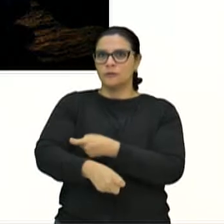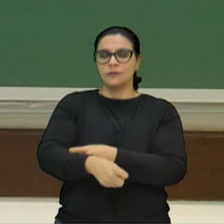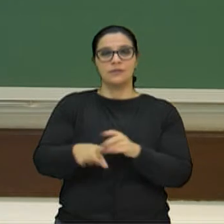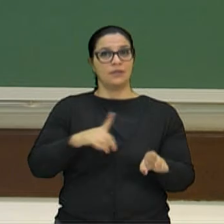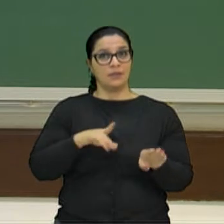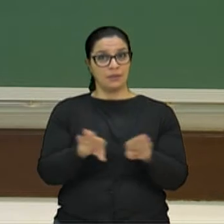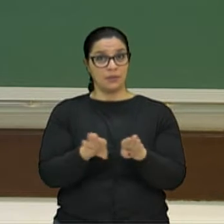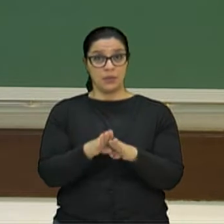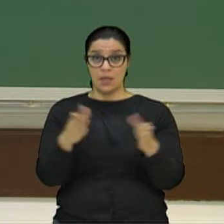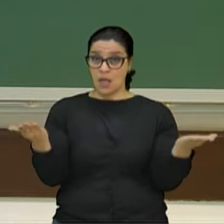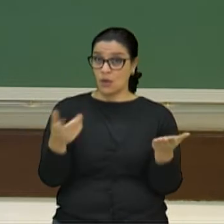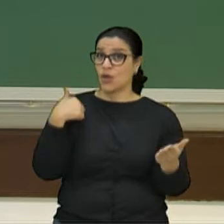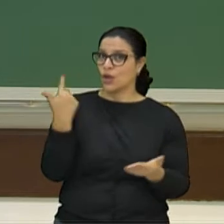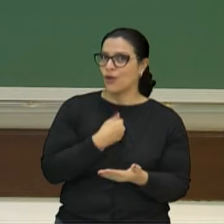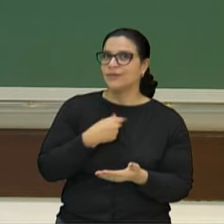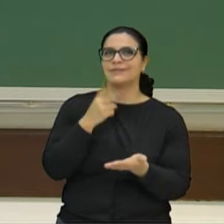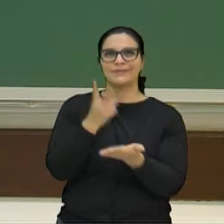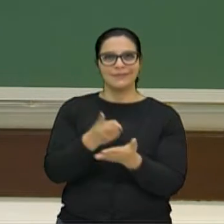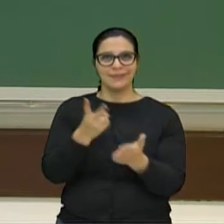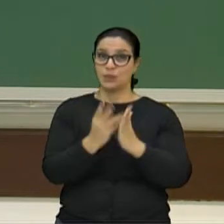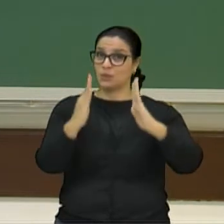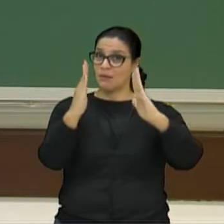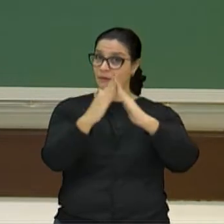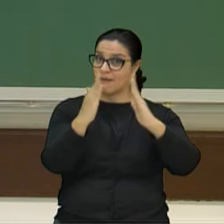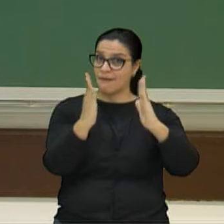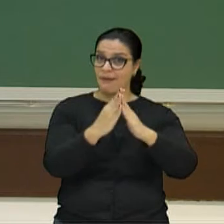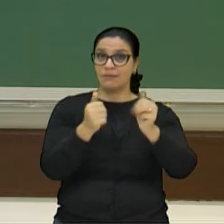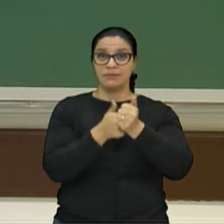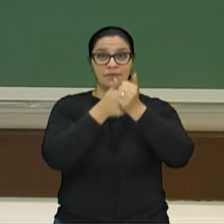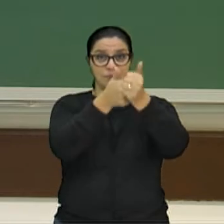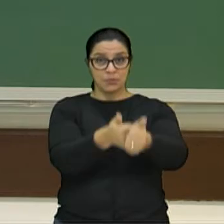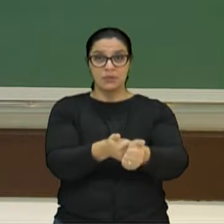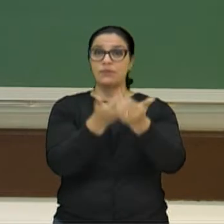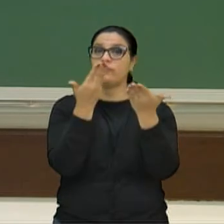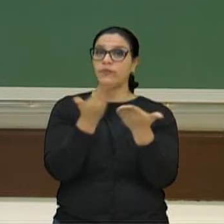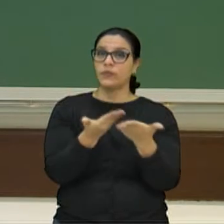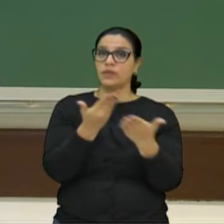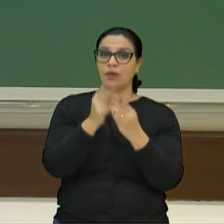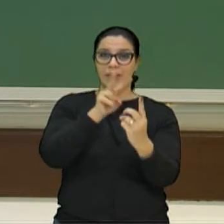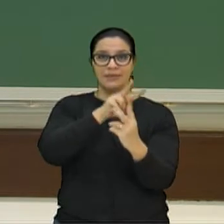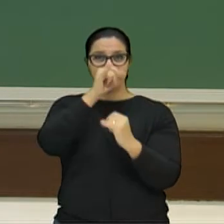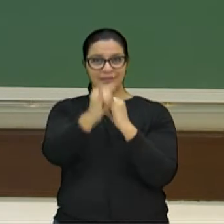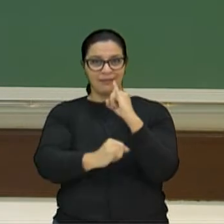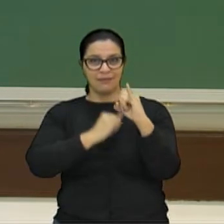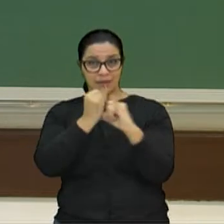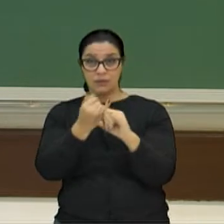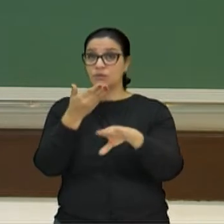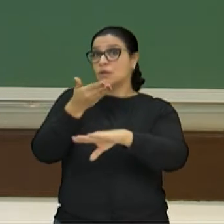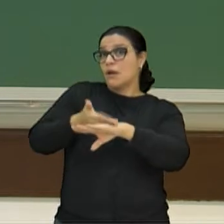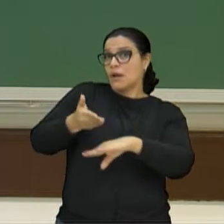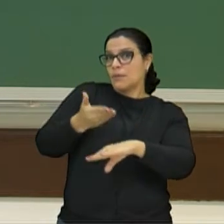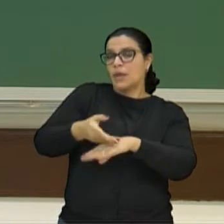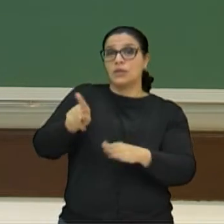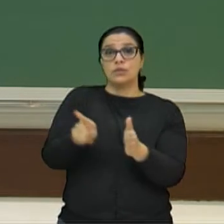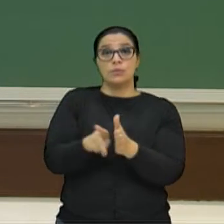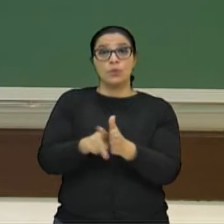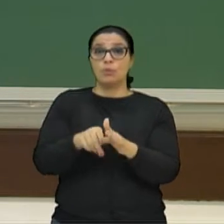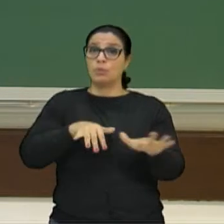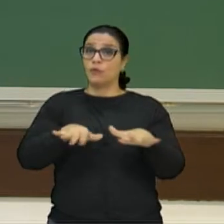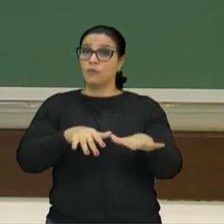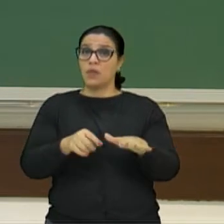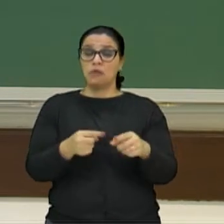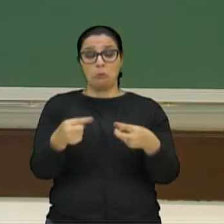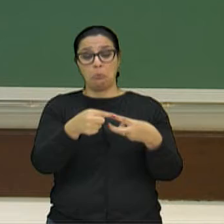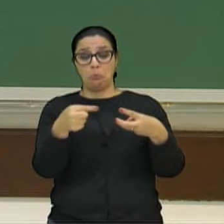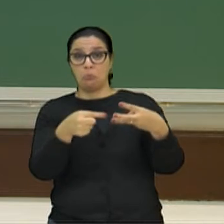que agora nós estamos bastante em casa, né, estamos acompanhando nossas aulas online, então a prática de qualquer uma